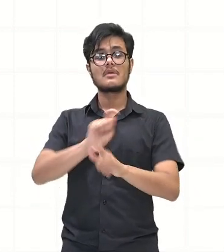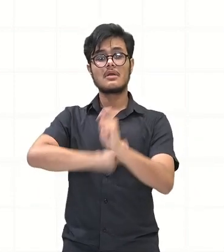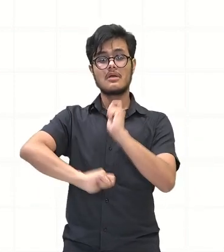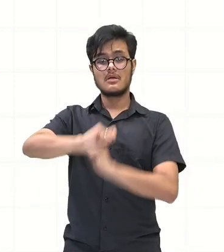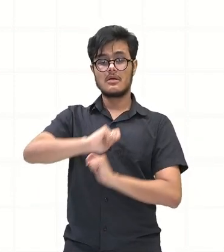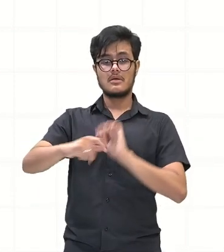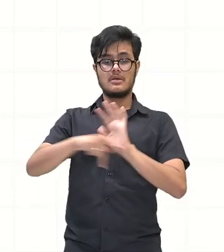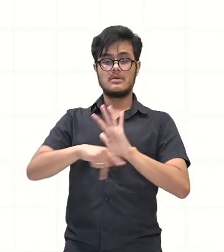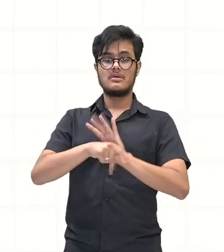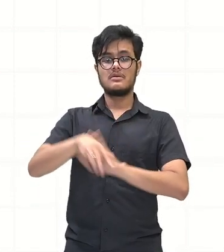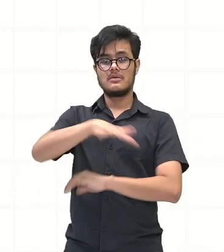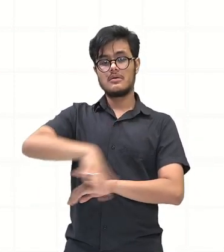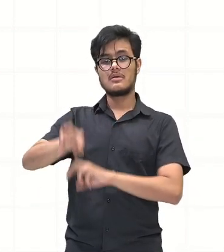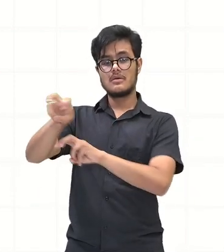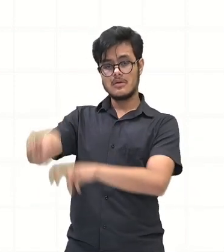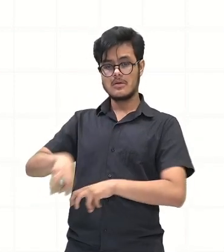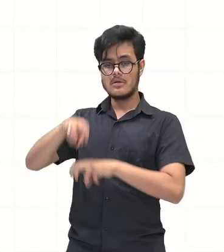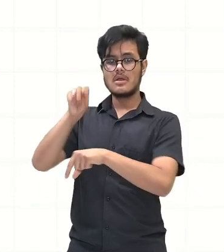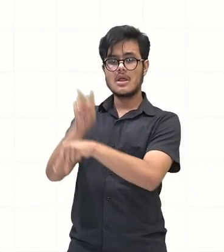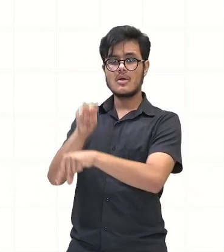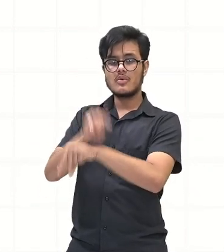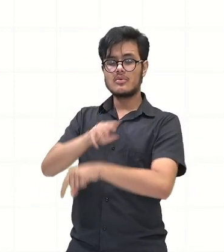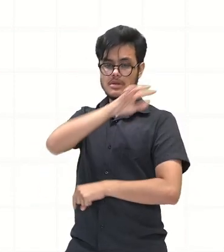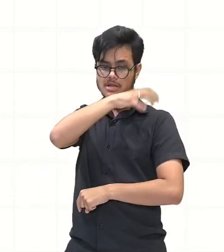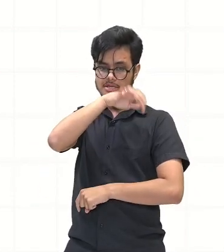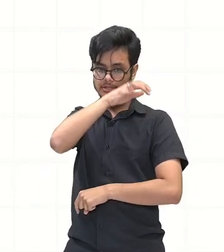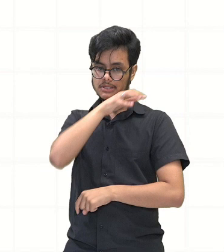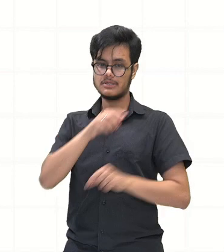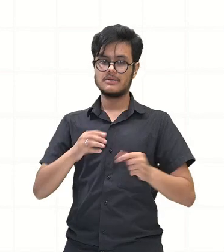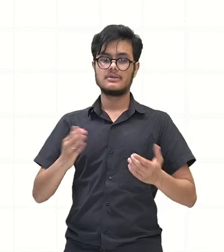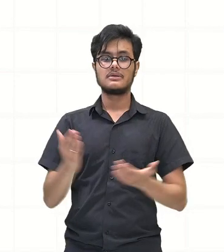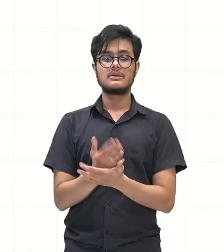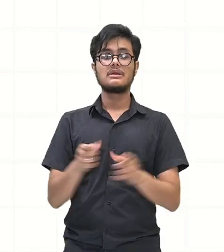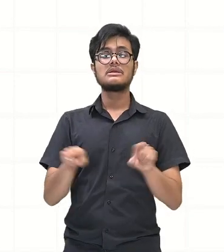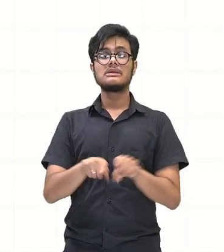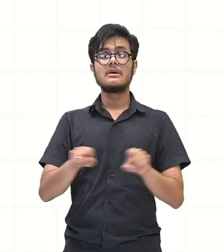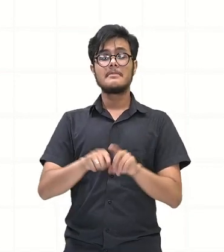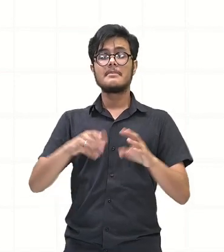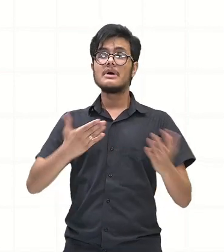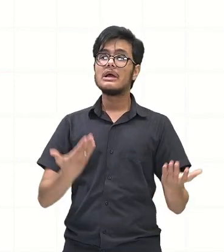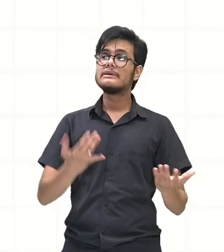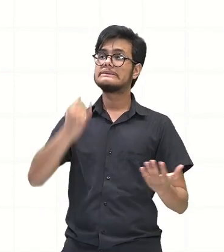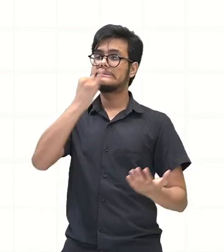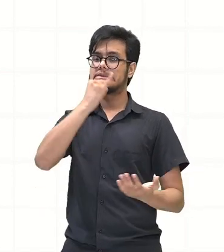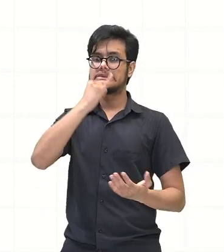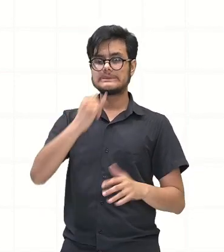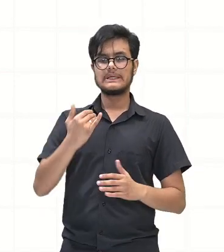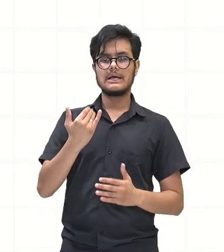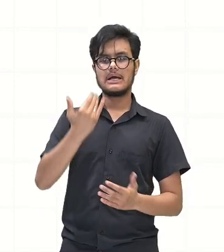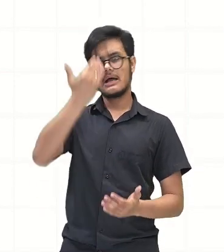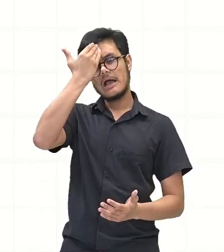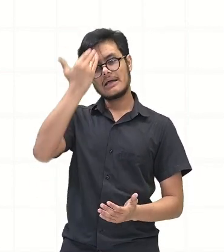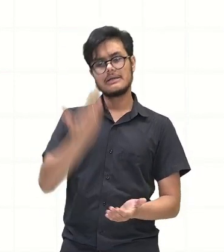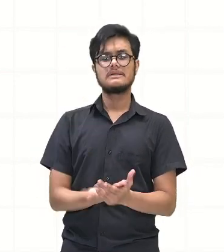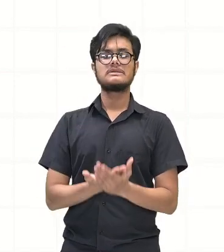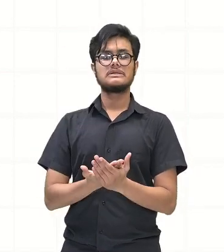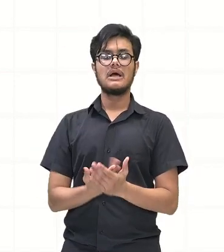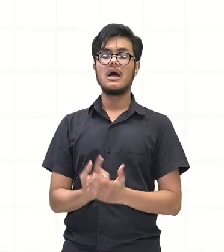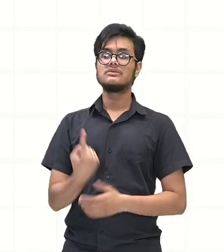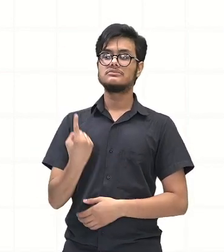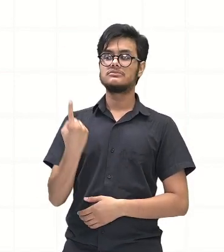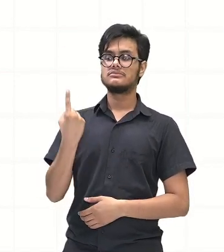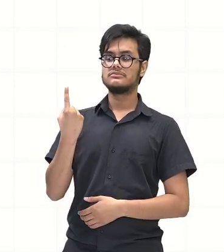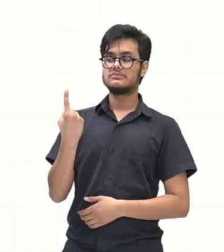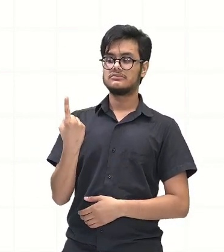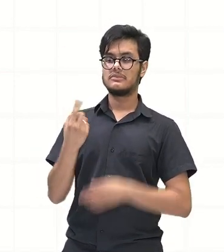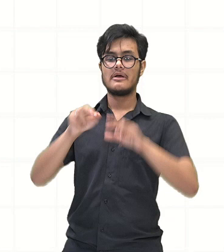ser baseada na agricultura e domesticação de animais. E esses povos também eram